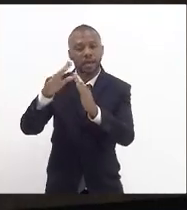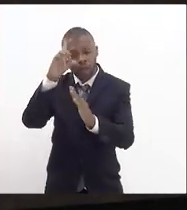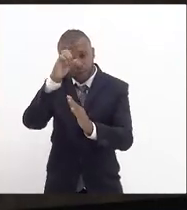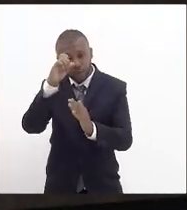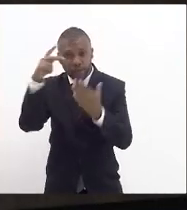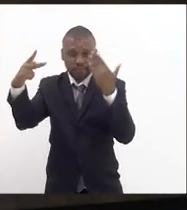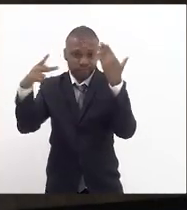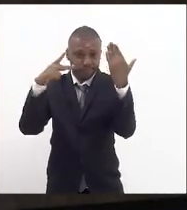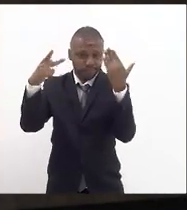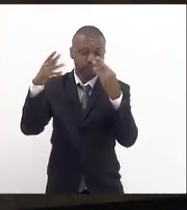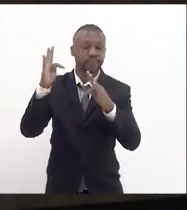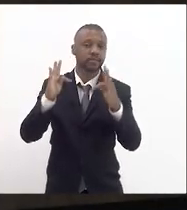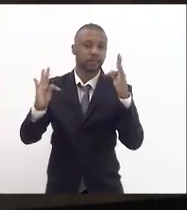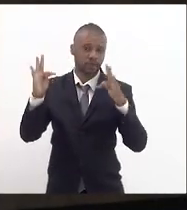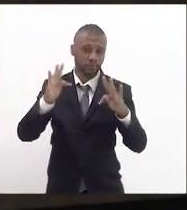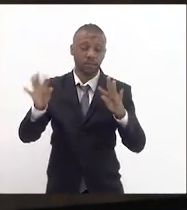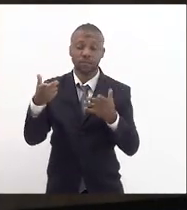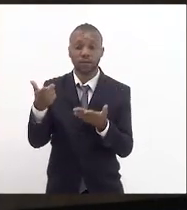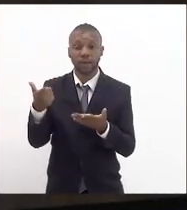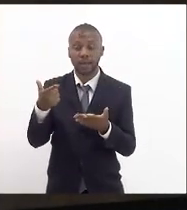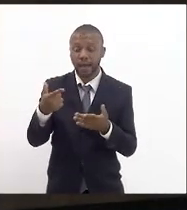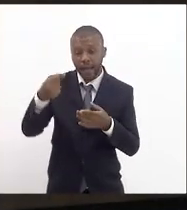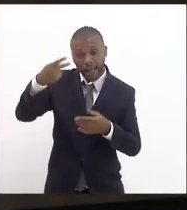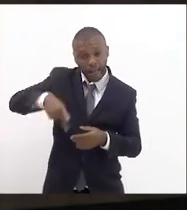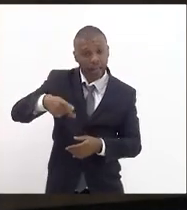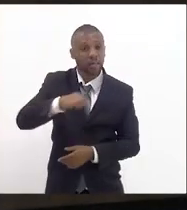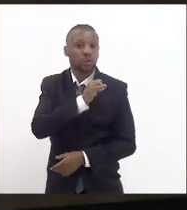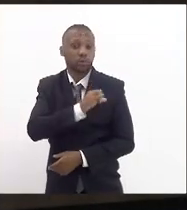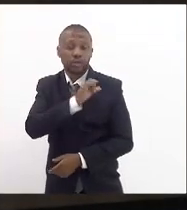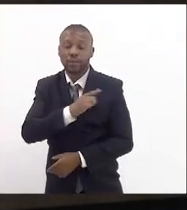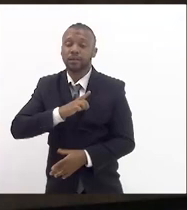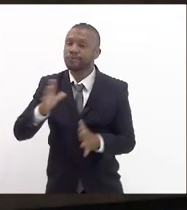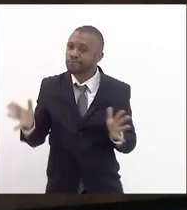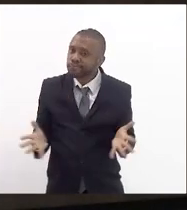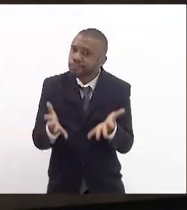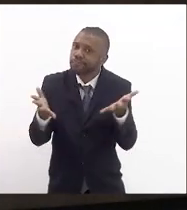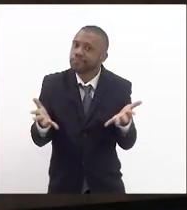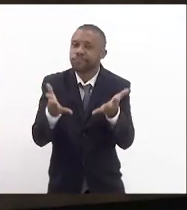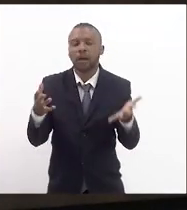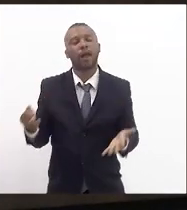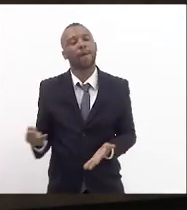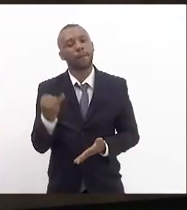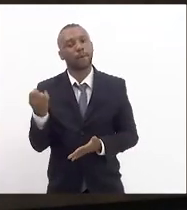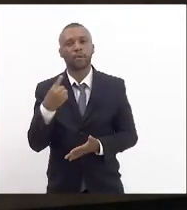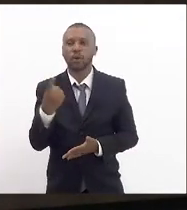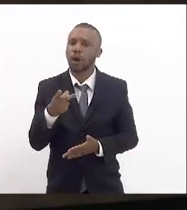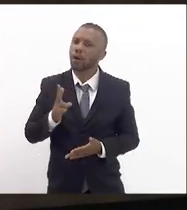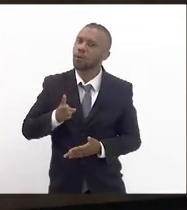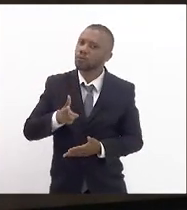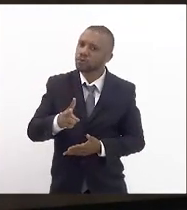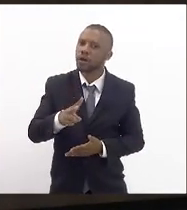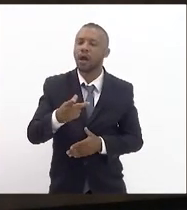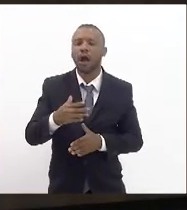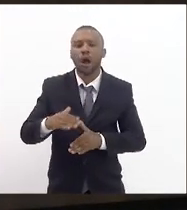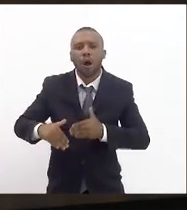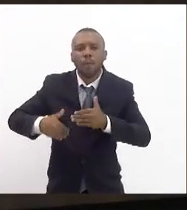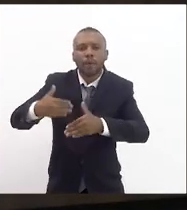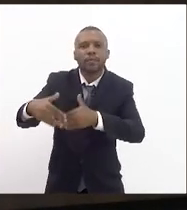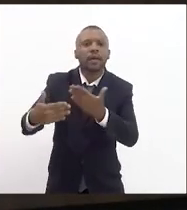de cofinanciamento aqui no Estado do Rio de Janeiro tem sido um impulso fundamental para a gente dar sequência ao processo